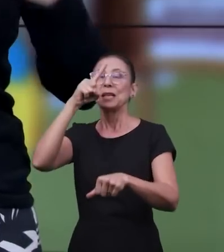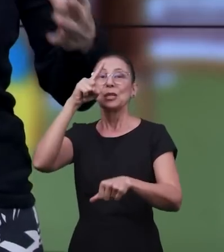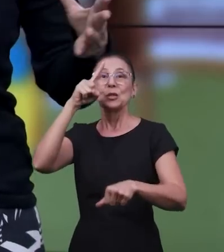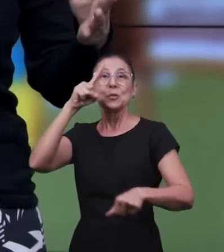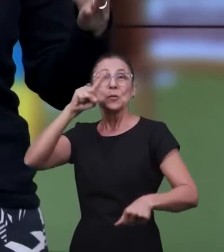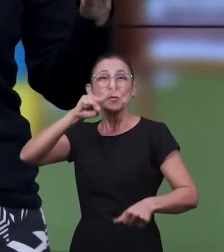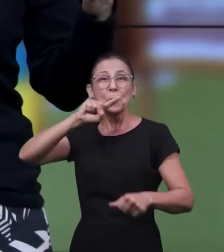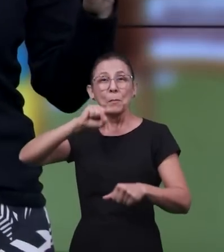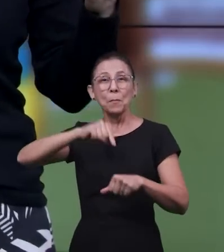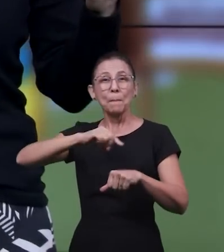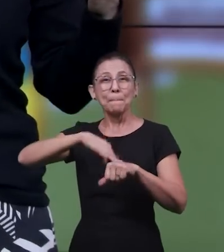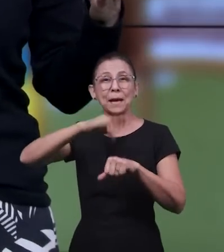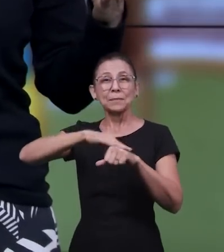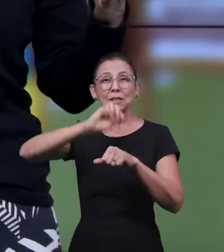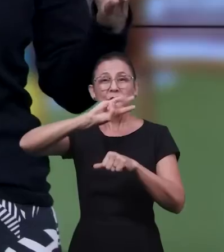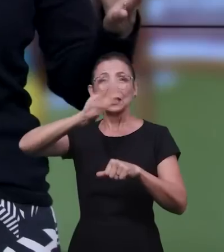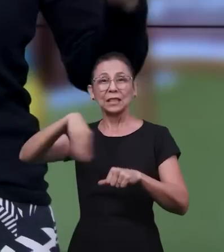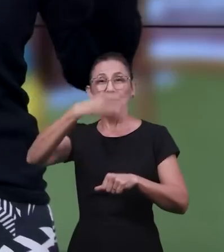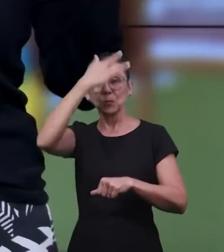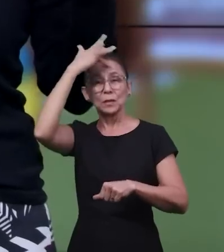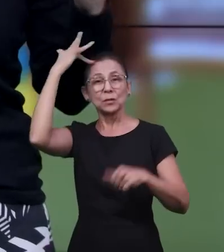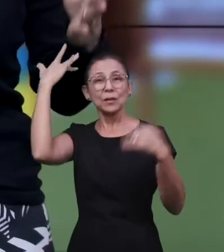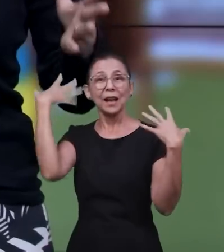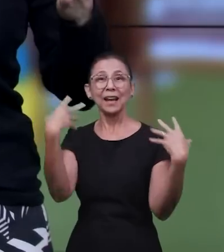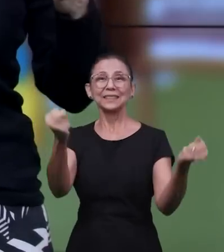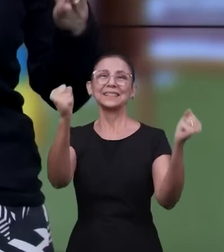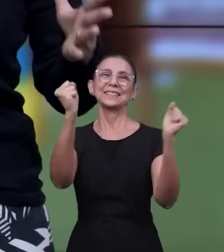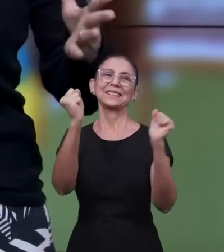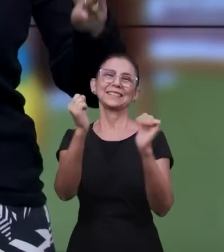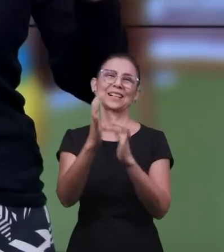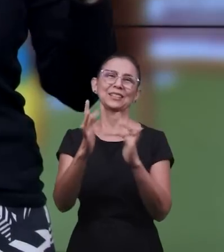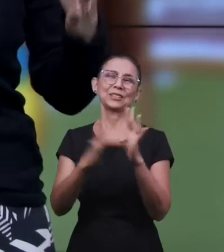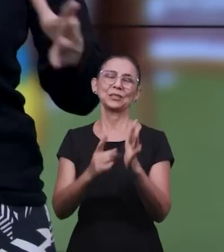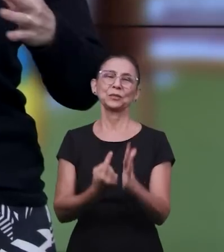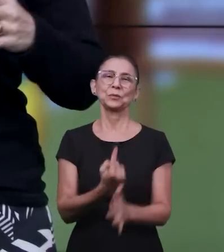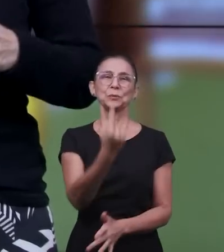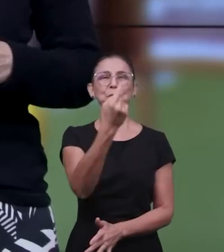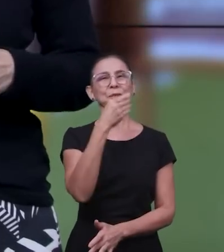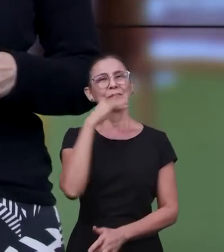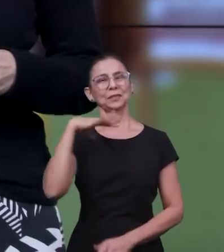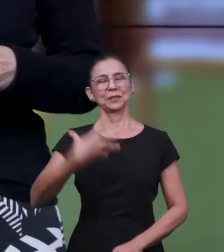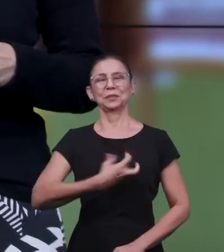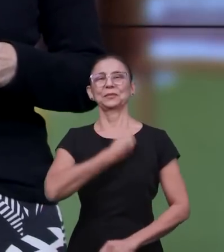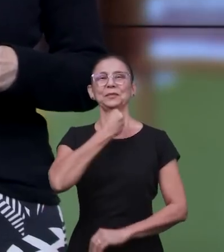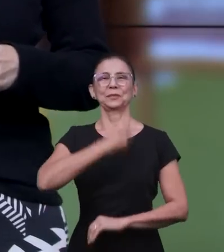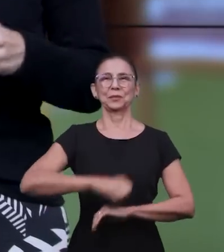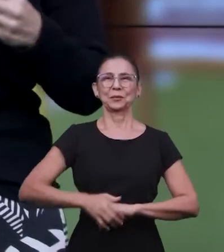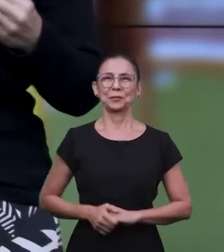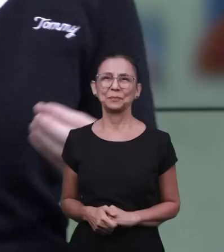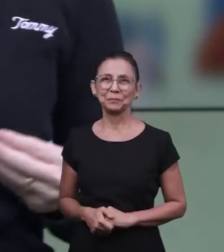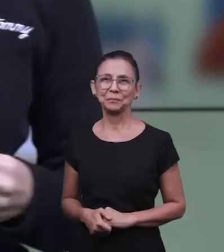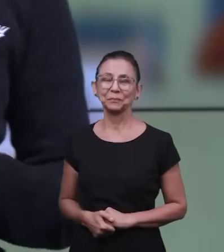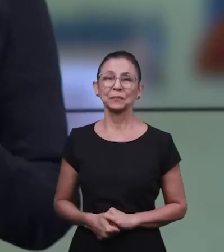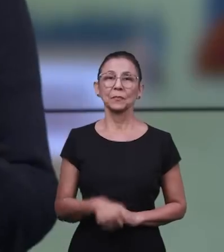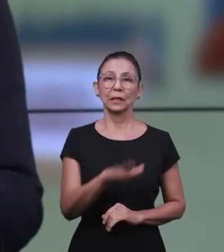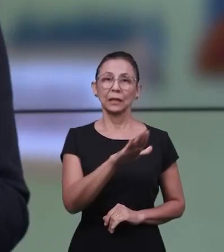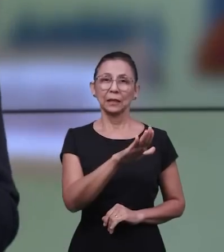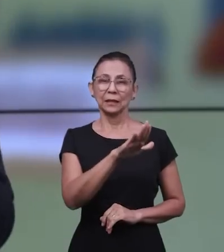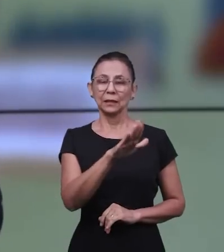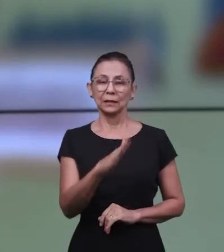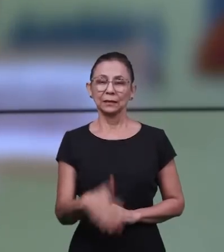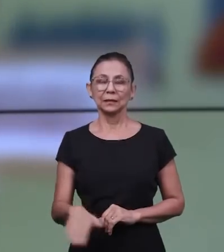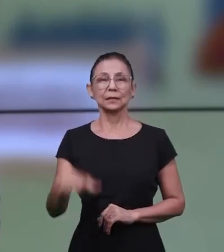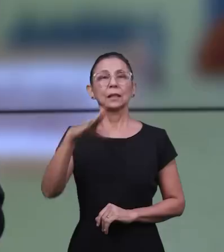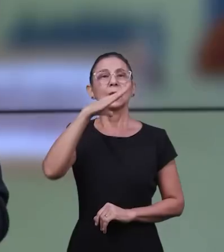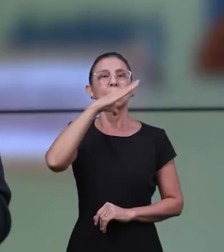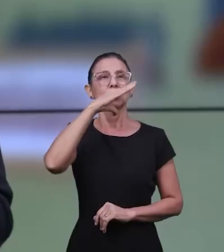mais de 3.000 pessoas se converteram, aceitaram Jesus como seu Salvador. Crianças,